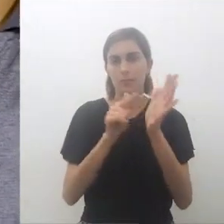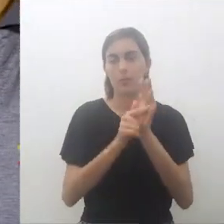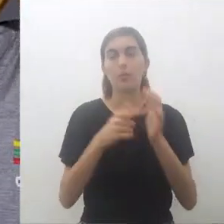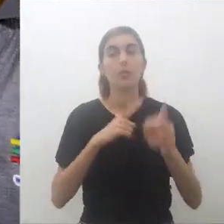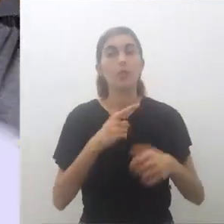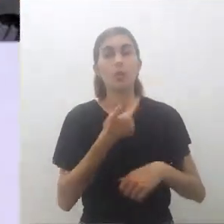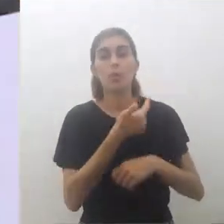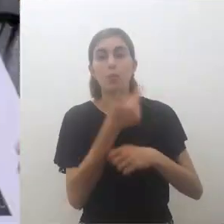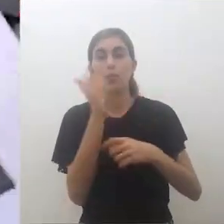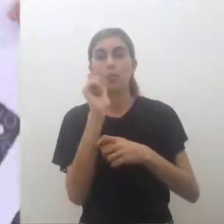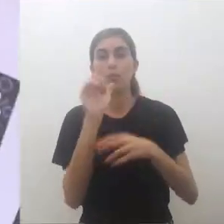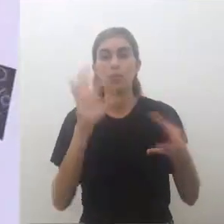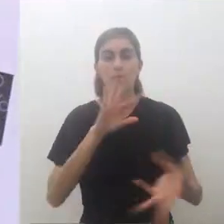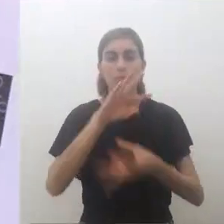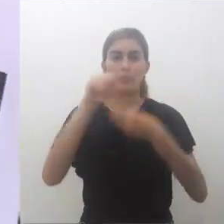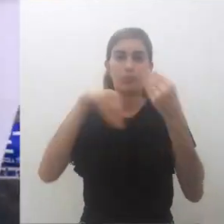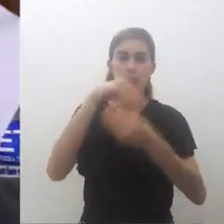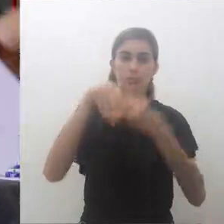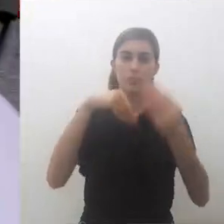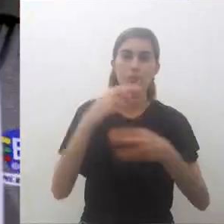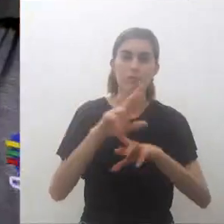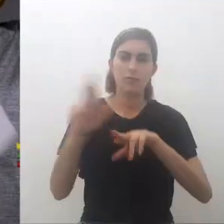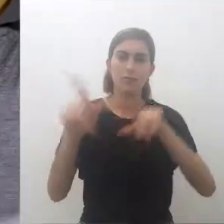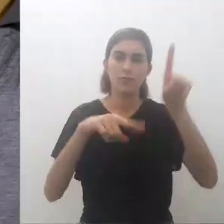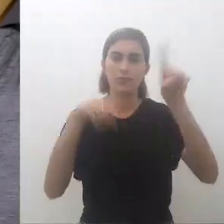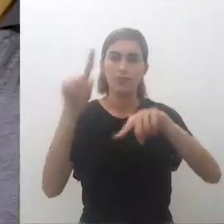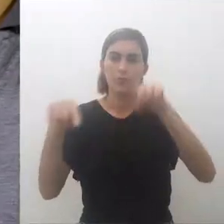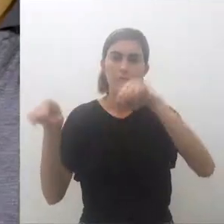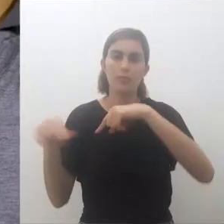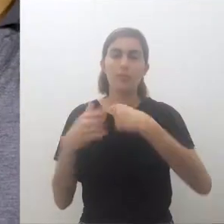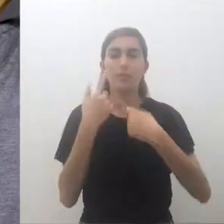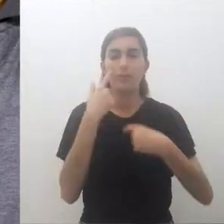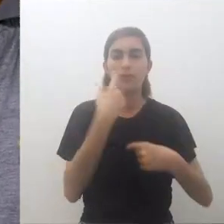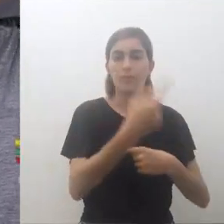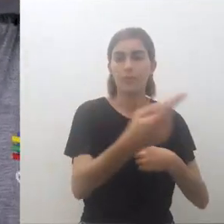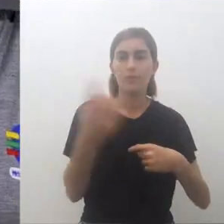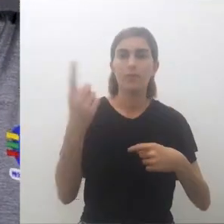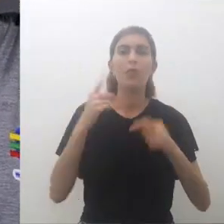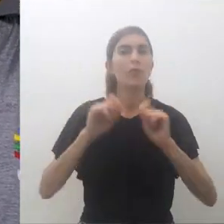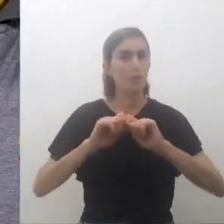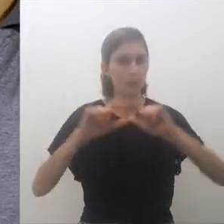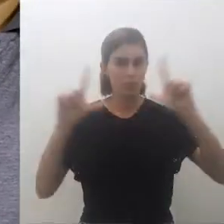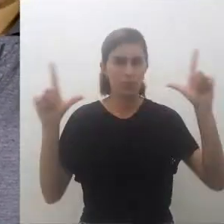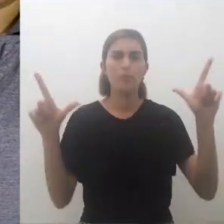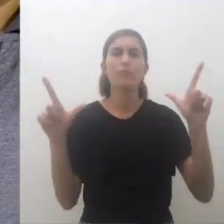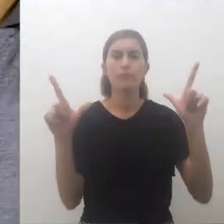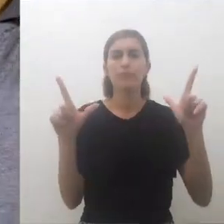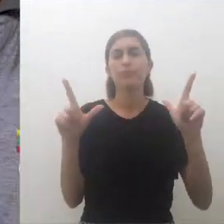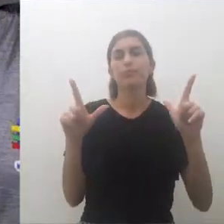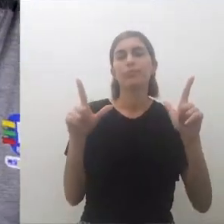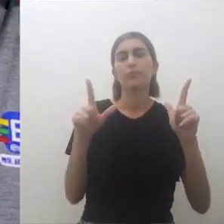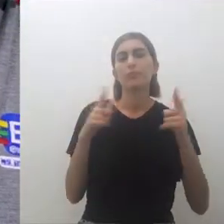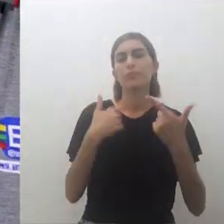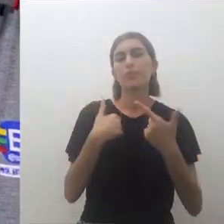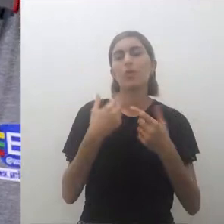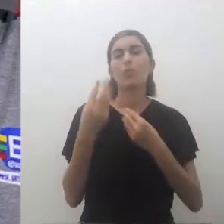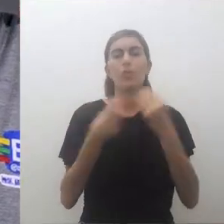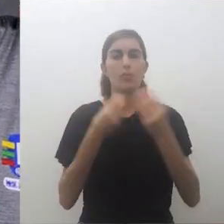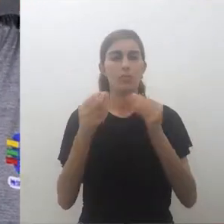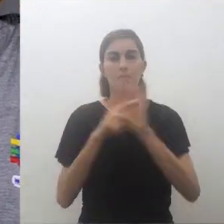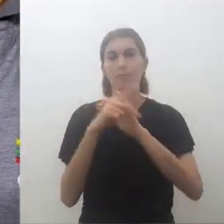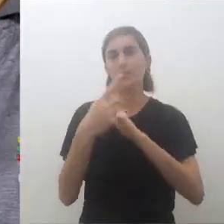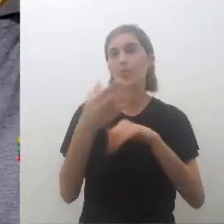outras composições, muitas outras variações. Eu vou disponibilizar essas imagens de alguma forma, ou no